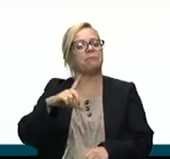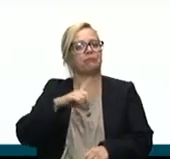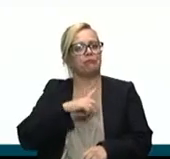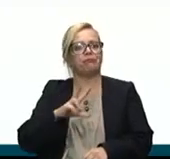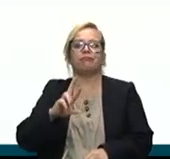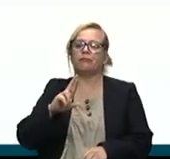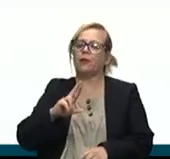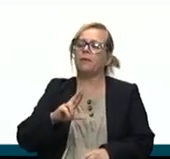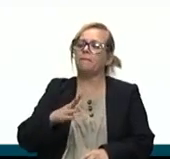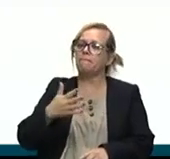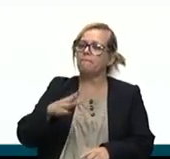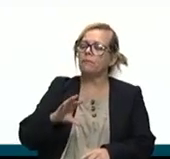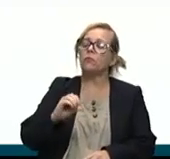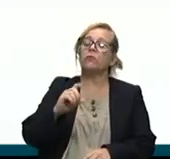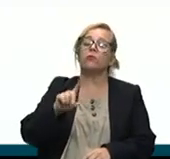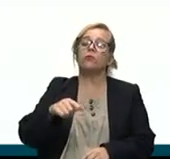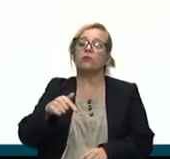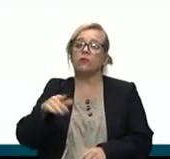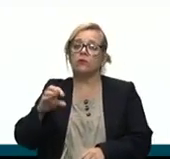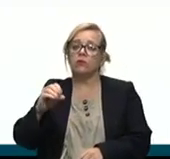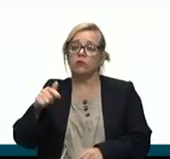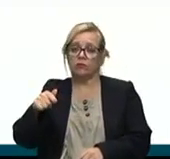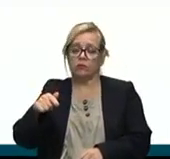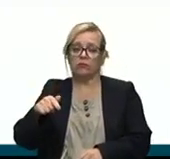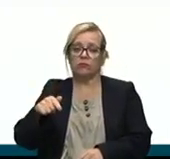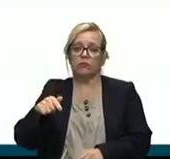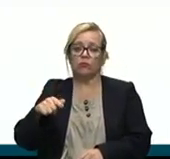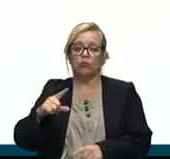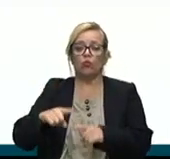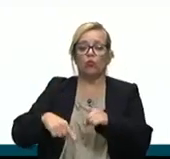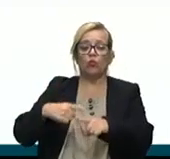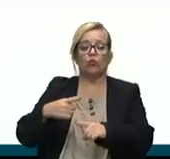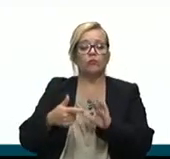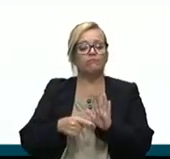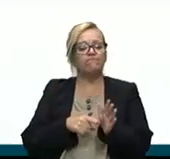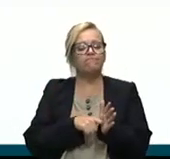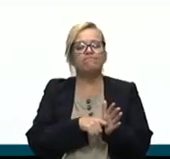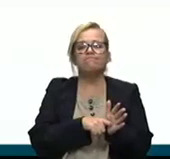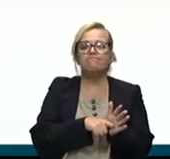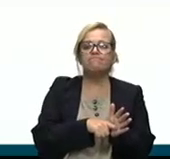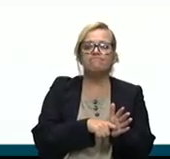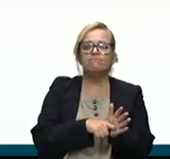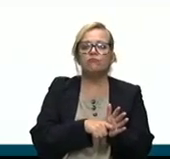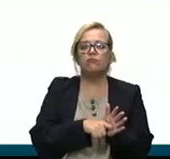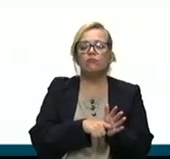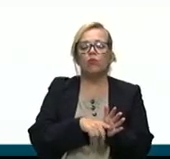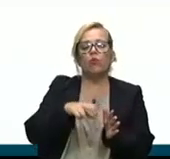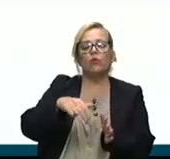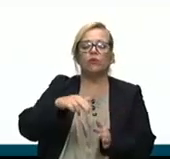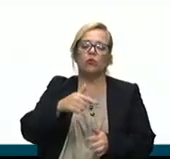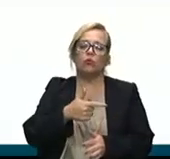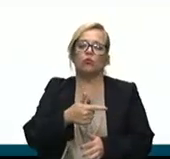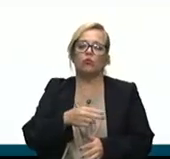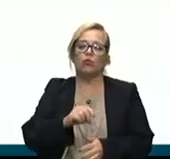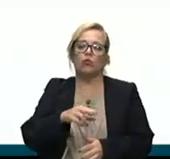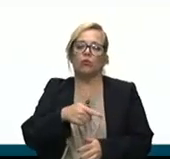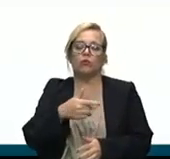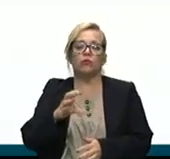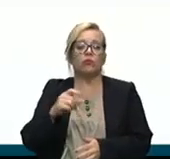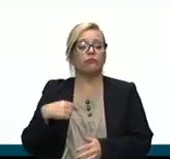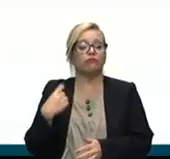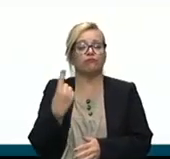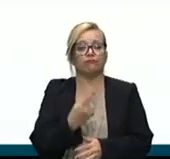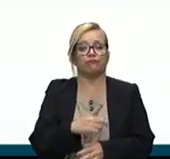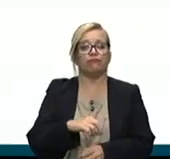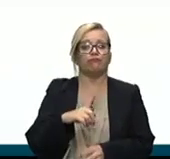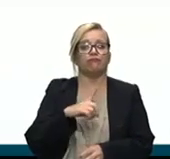R aproximadamente 0,707 a partir de uma amostra de tamanho n igual a 20. Logo, nós